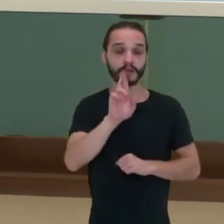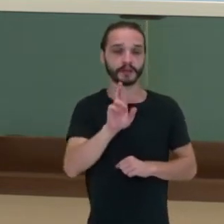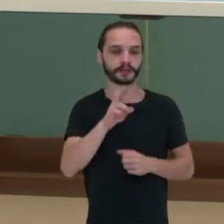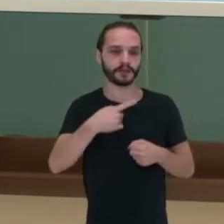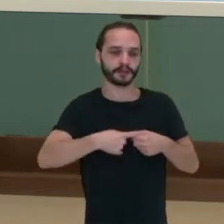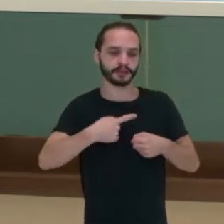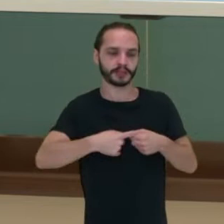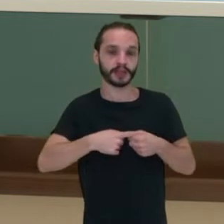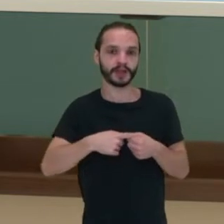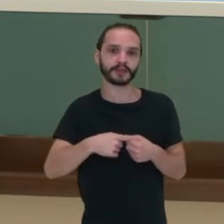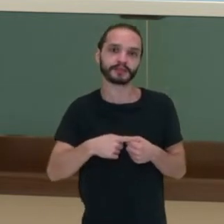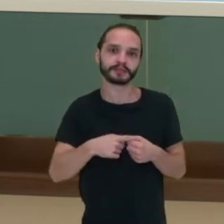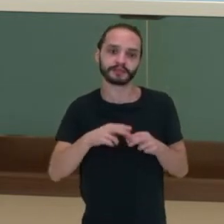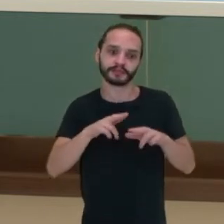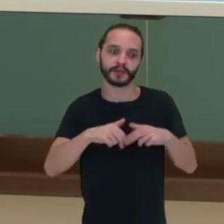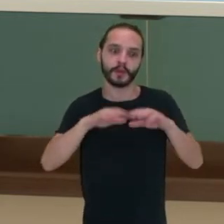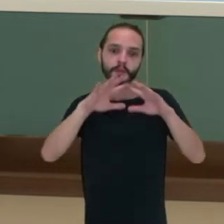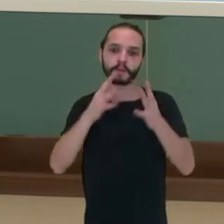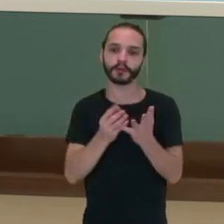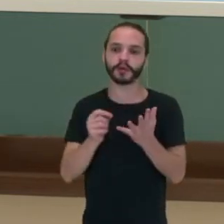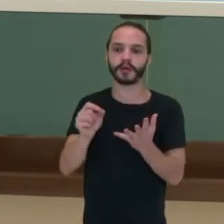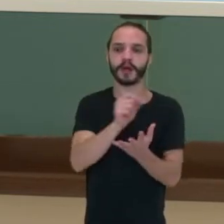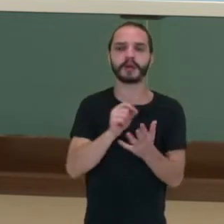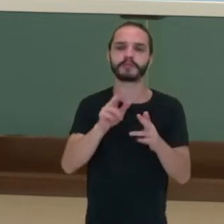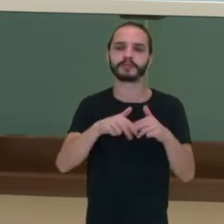mundo. Então com isso, ele se